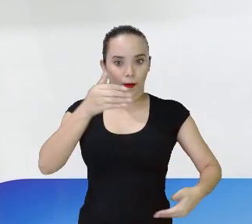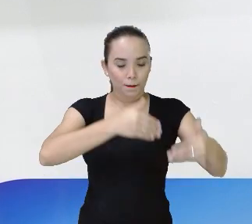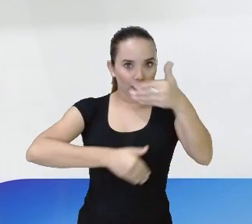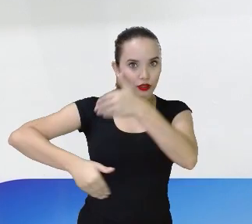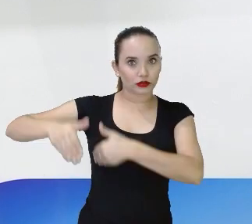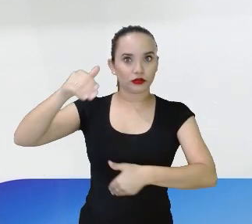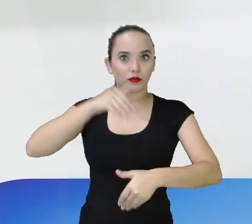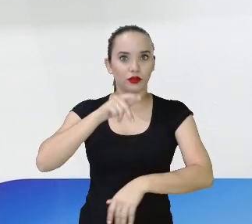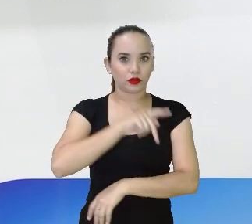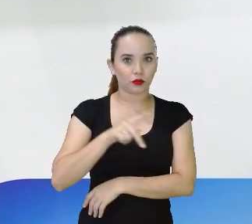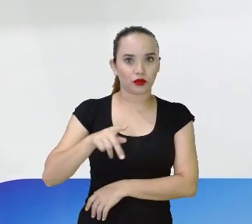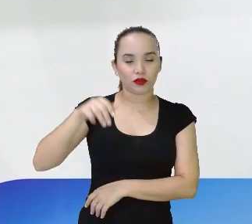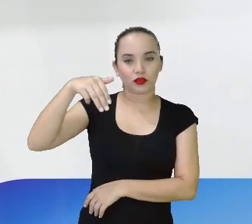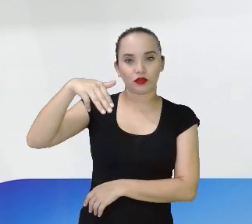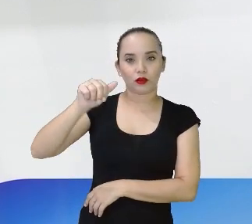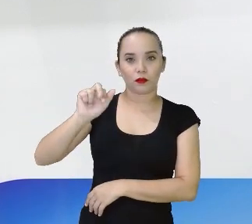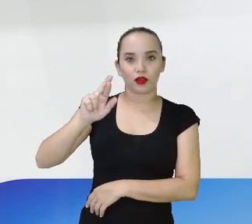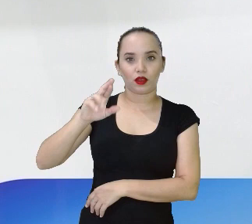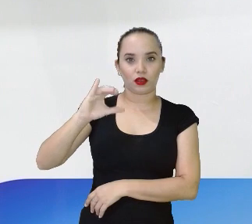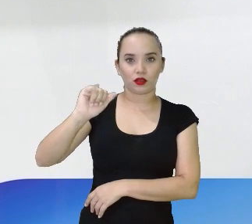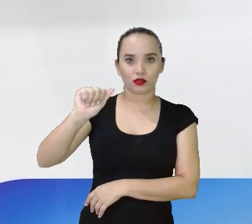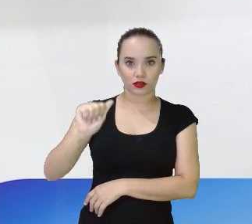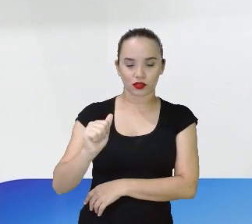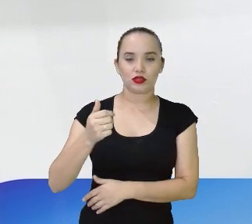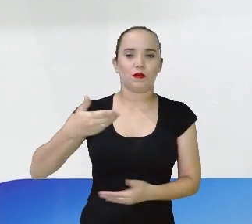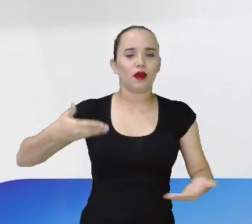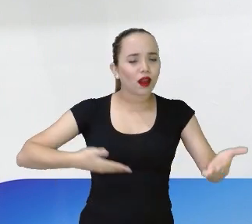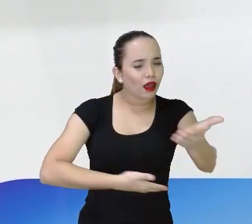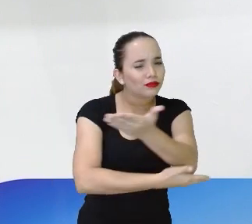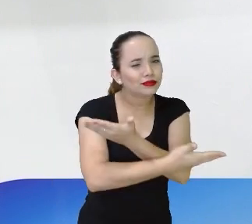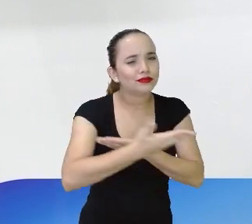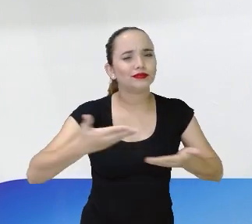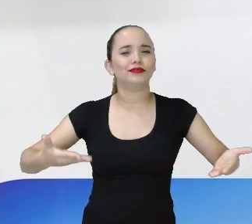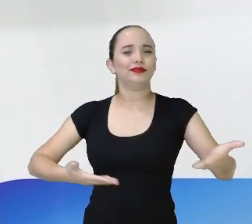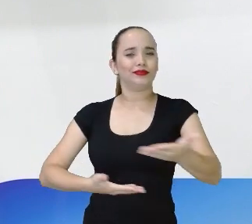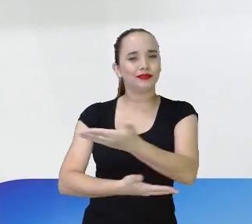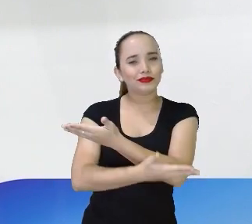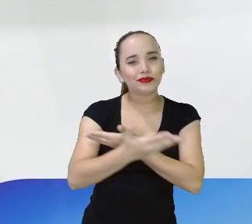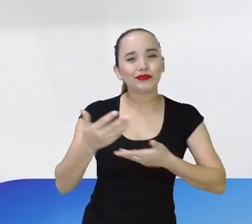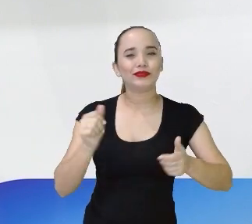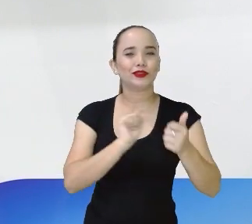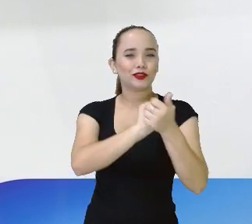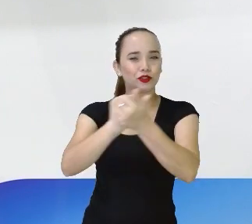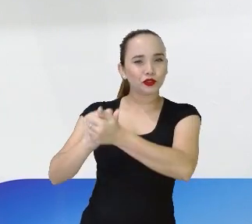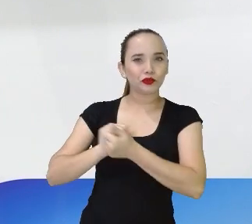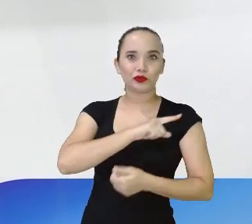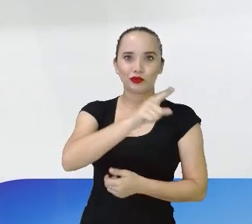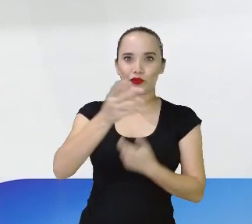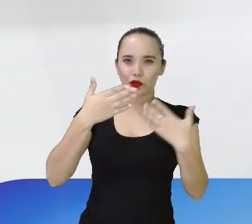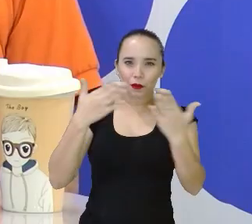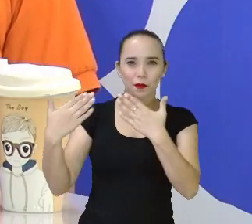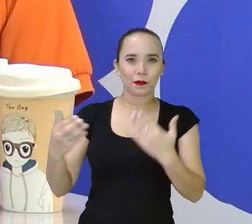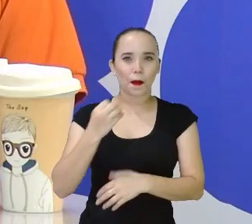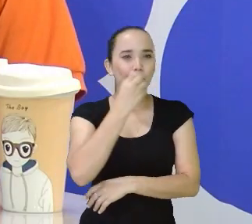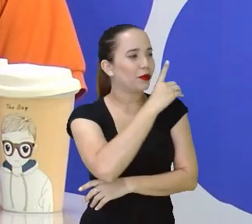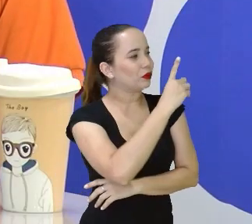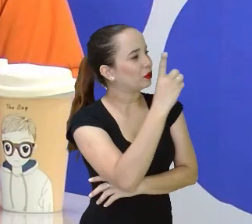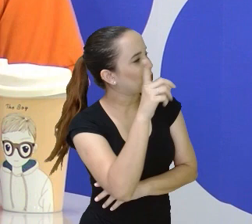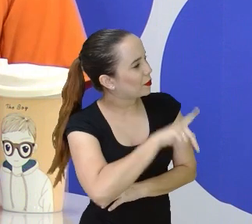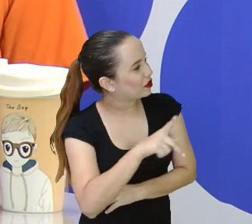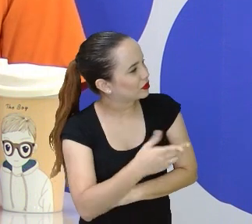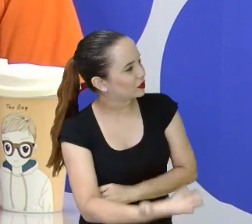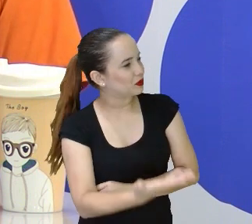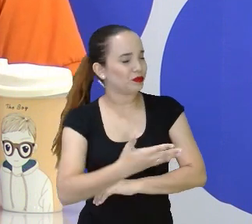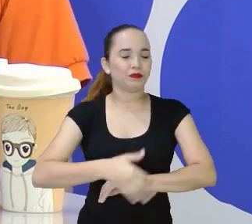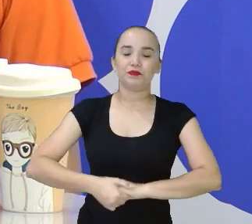da professora Márcia para trocar aí essas informações com vocês, fazer aquele bate-papo. Bom dia, professora